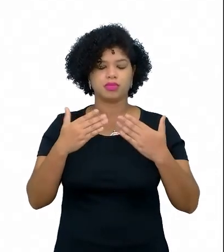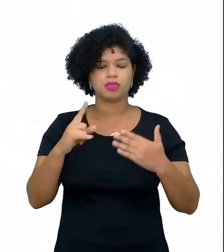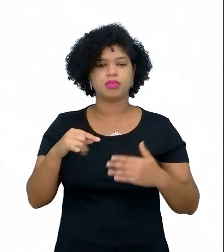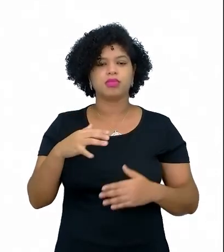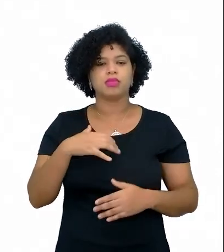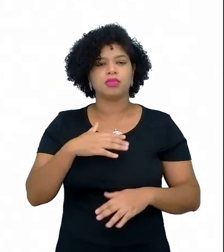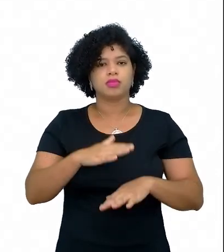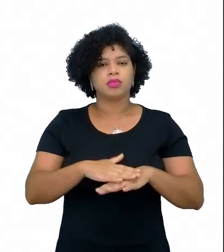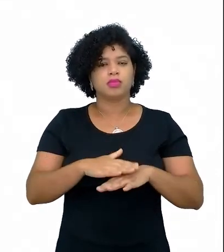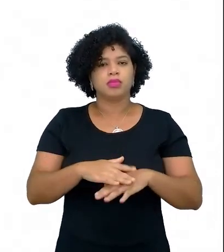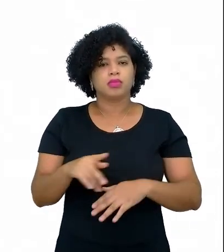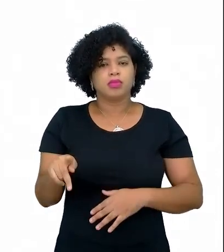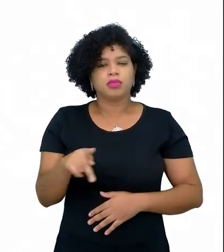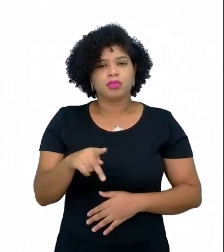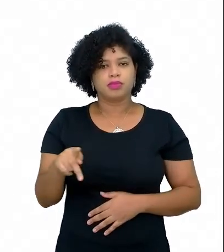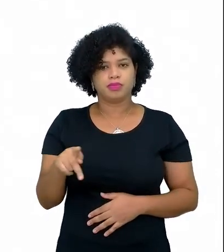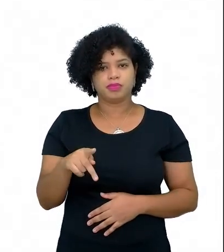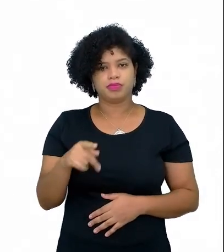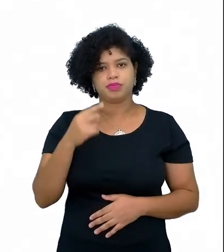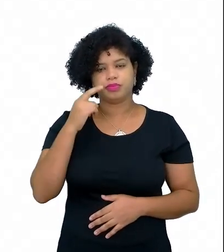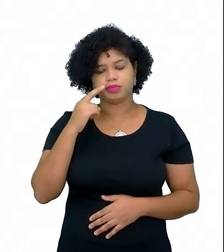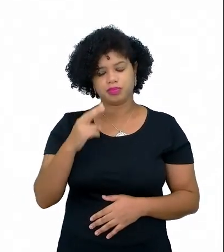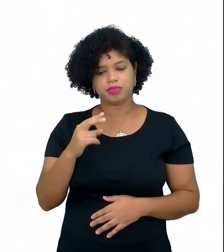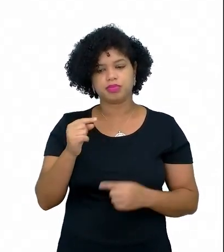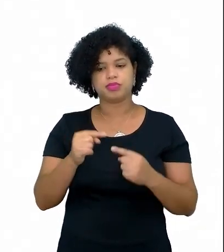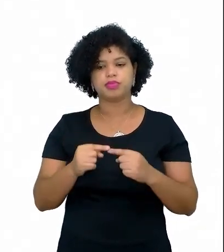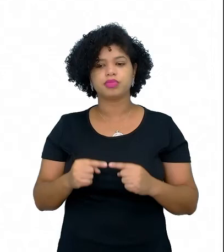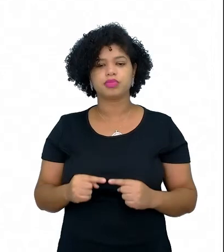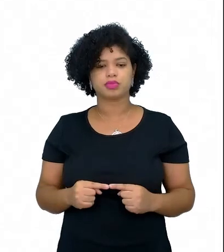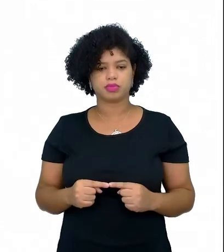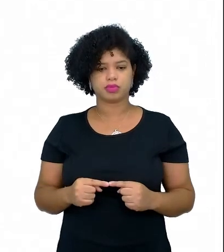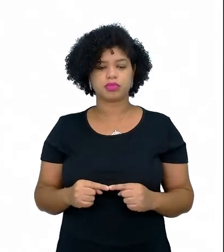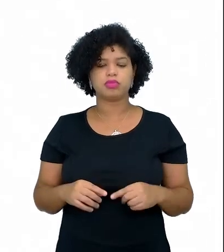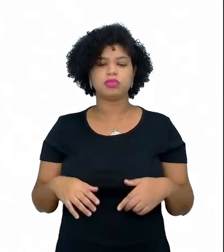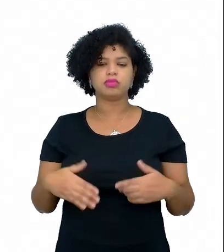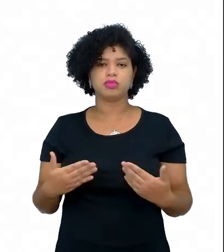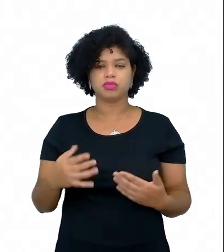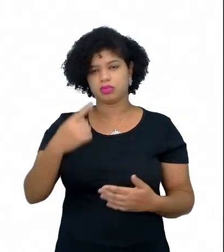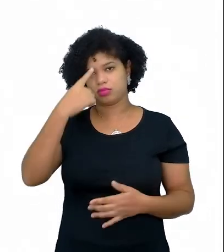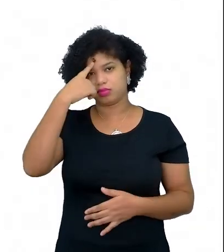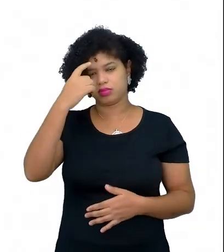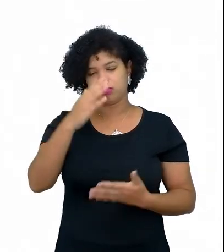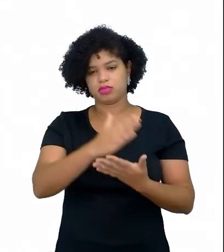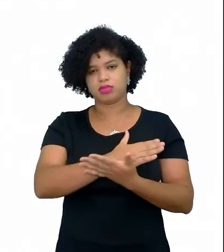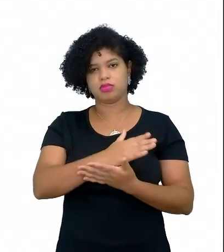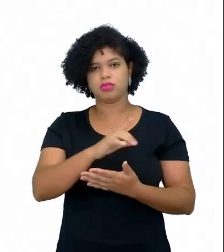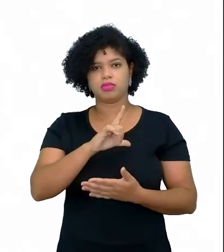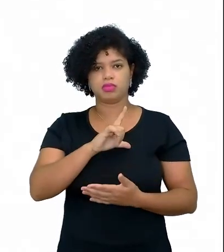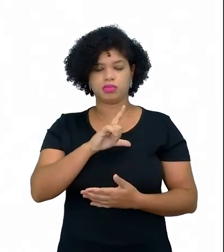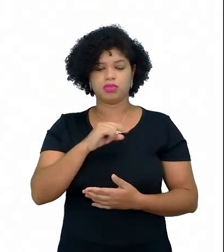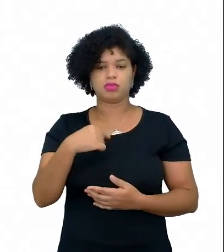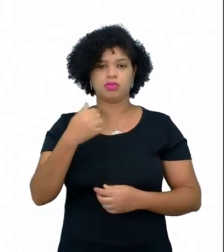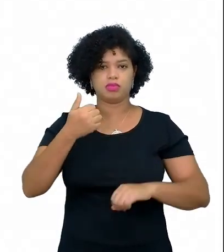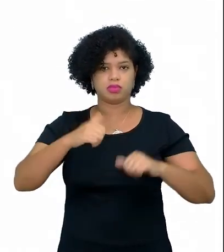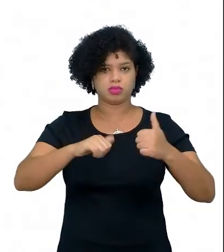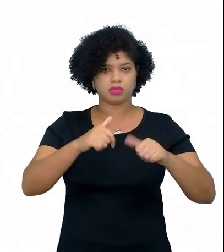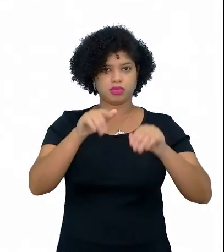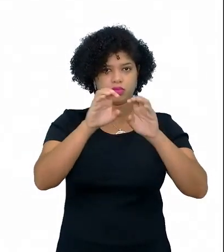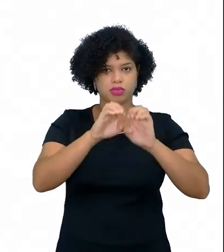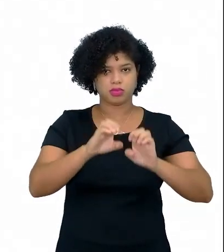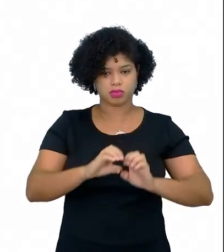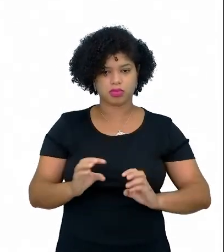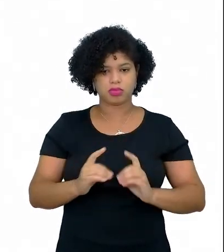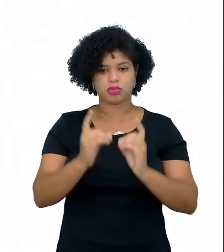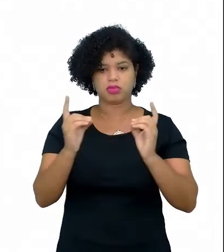formado pelo professor Marco, a gente vai ver o que ele já trabalhou com a gente, vai revisitar essas ideias. nós procuramos, analisamos, né, a estrutura